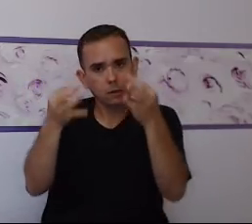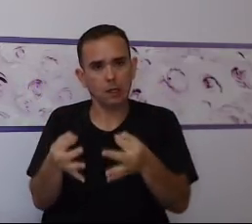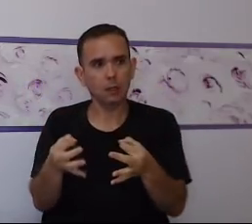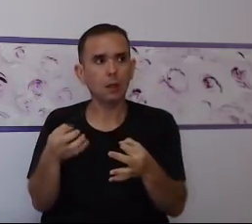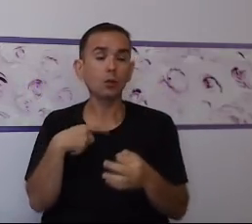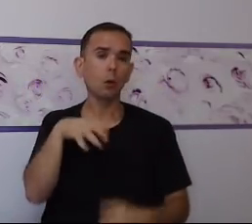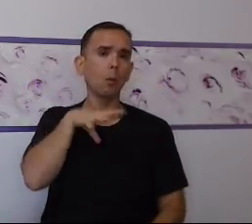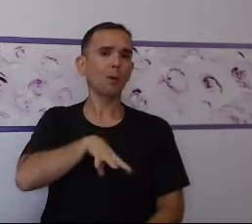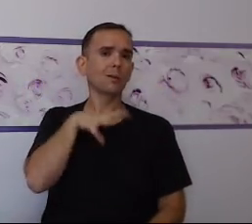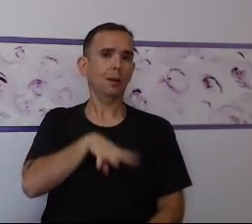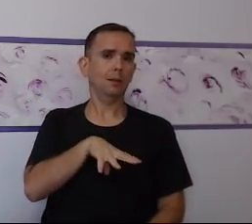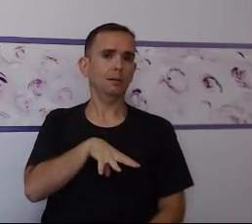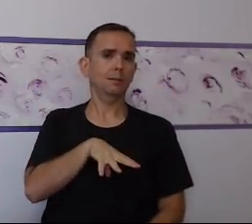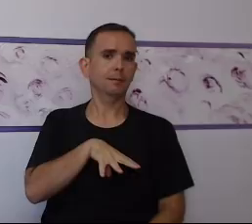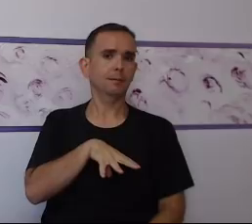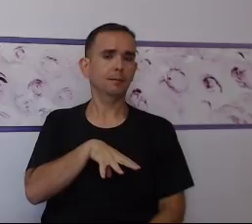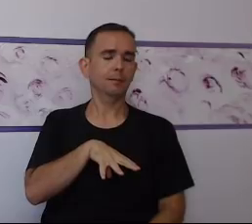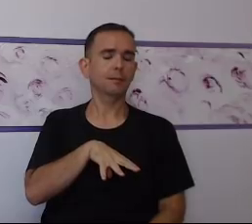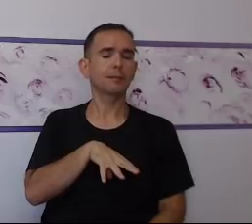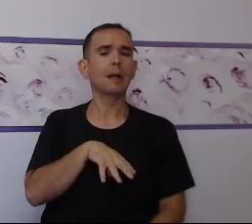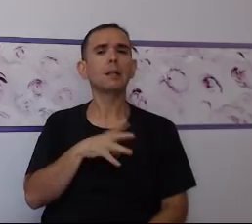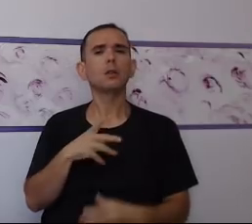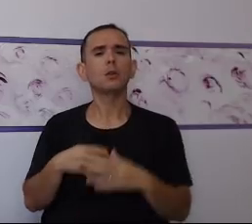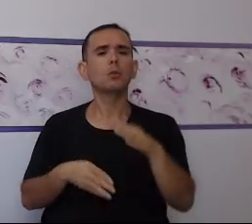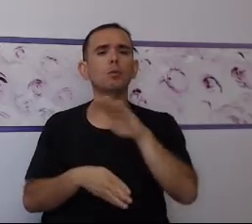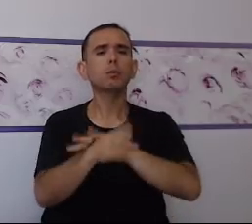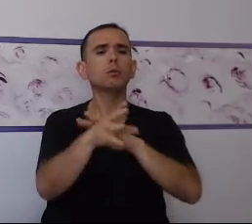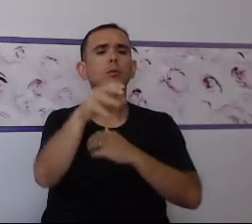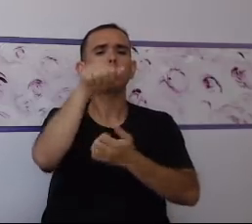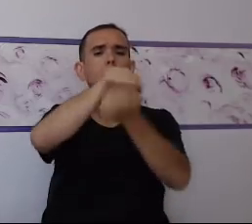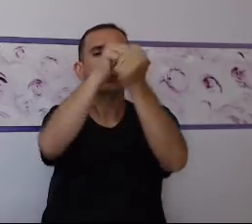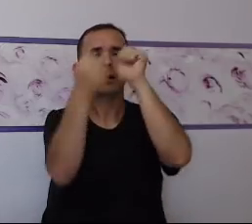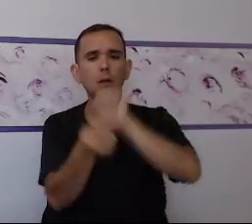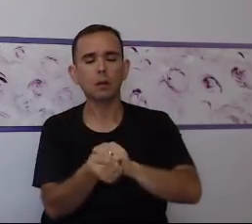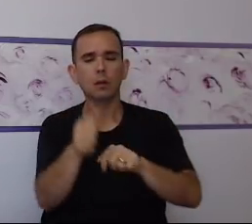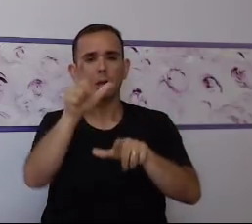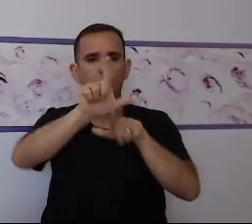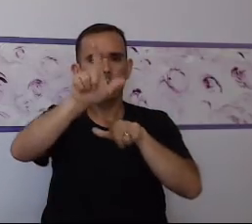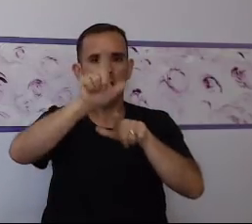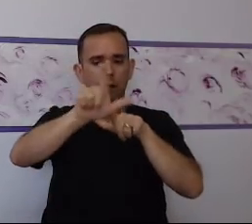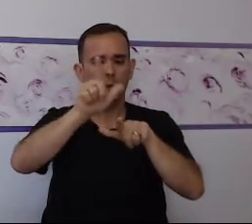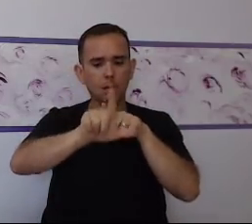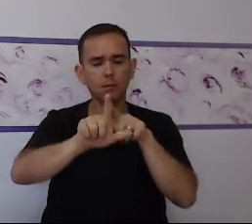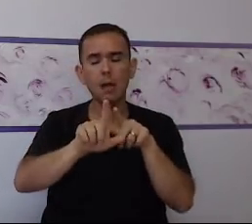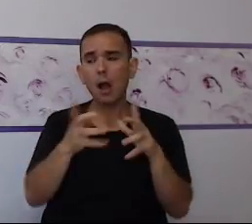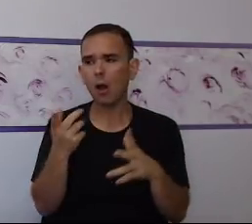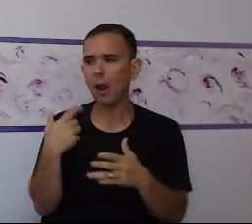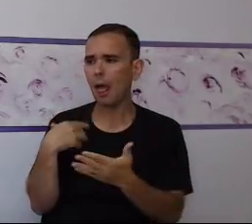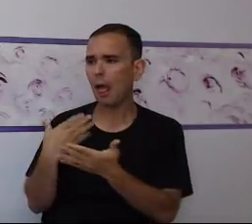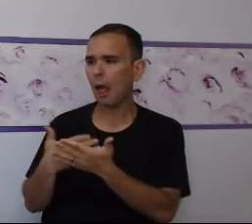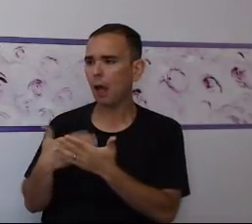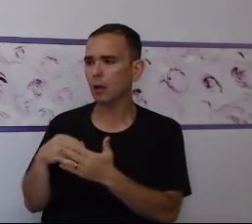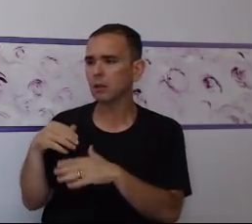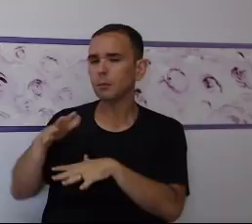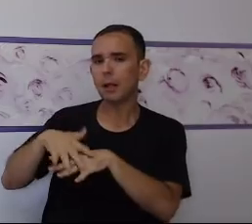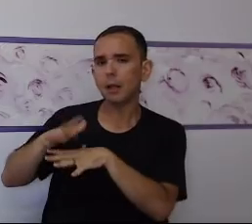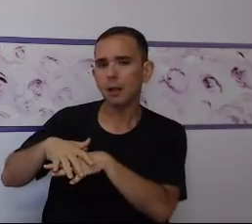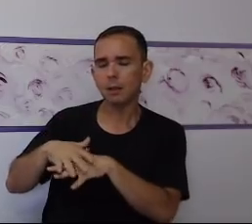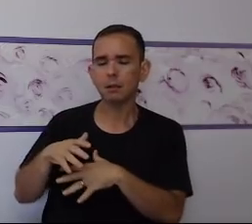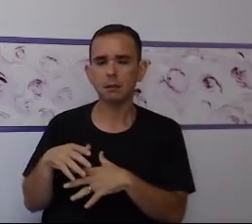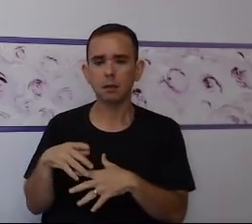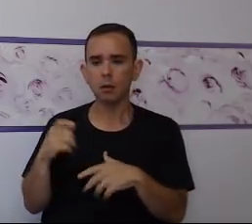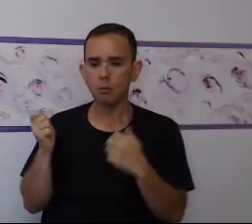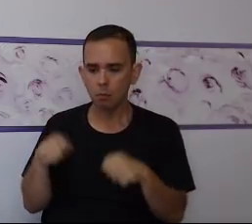estou no português. Então, a gente trouxe a adequação com as letras. Só que agora vem a aula de matemática. Eu posso